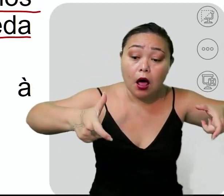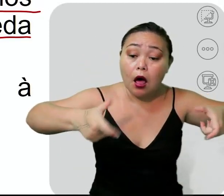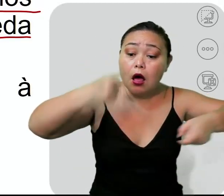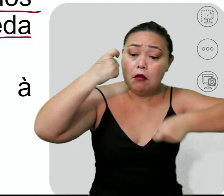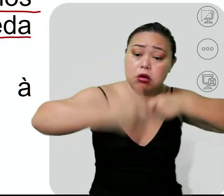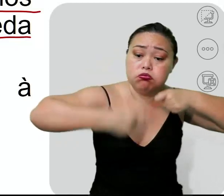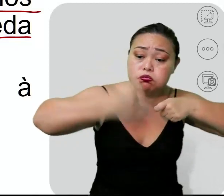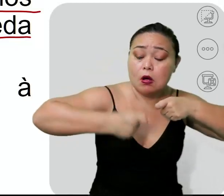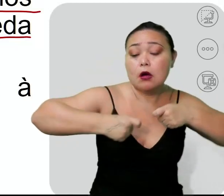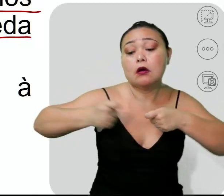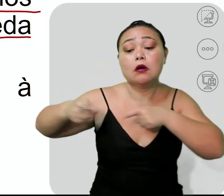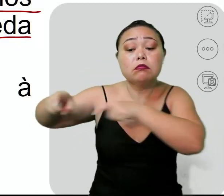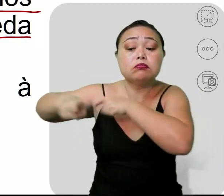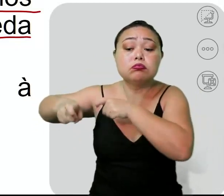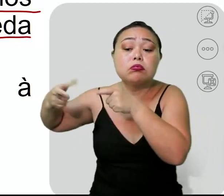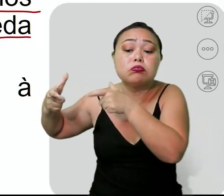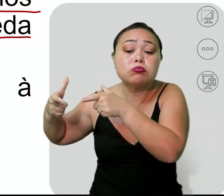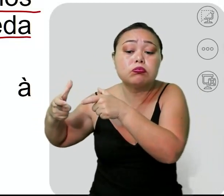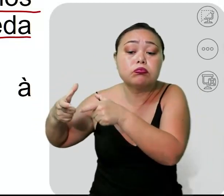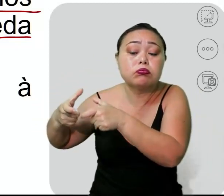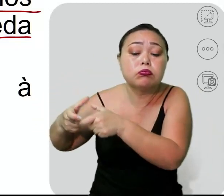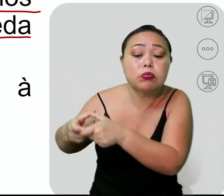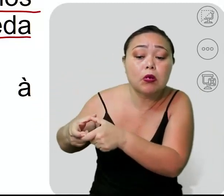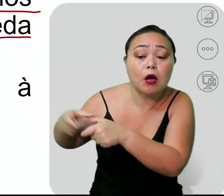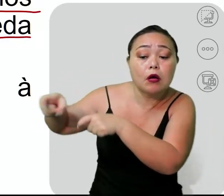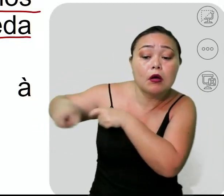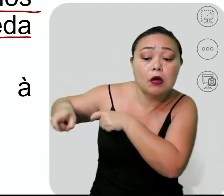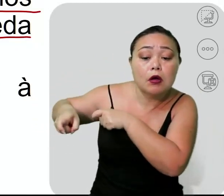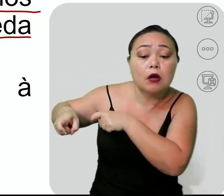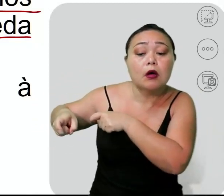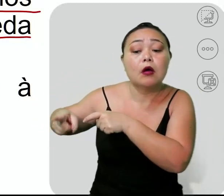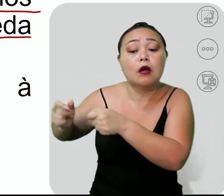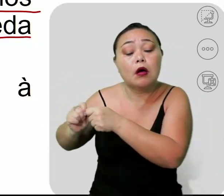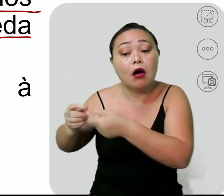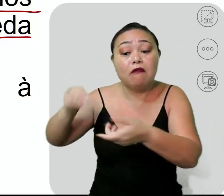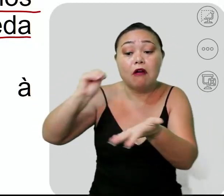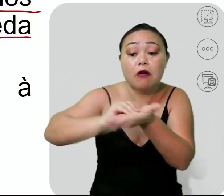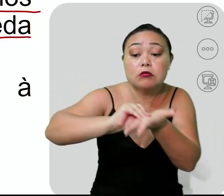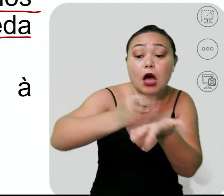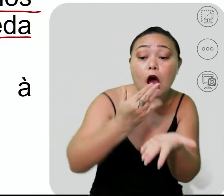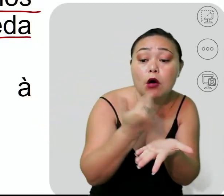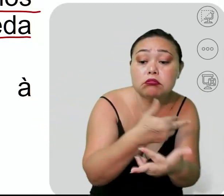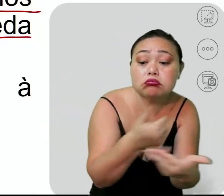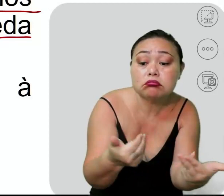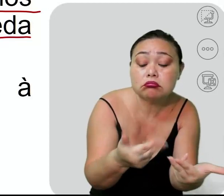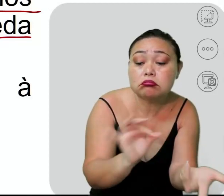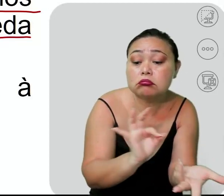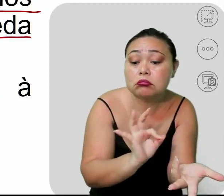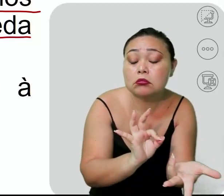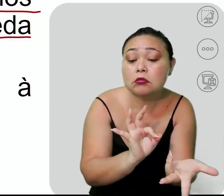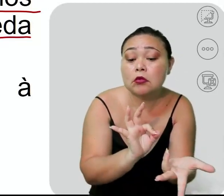A produção no campo está diminuindo. Vai ter o quê? Um desabastecimento